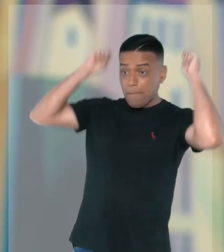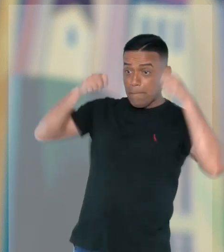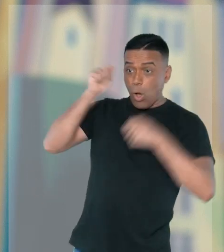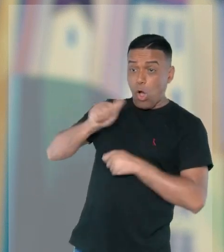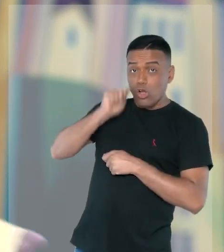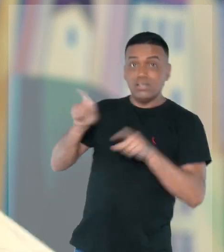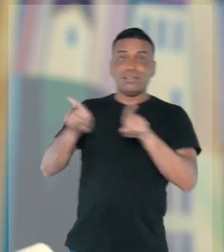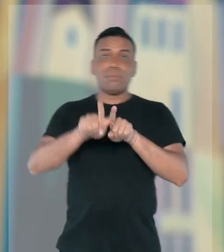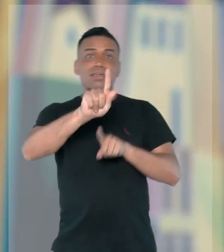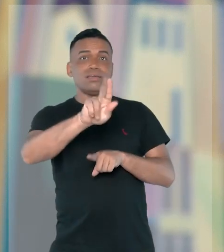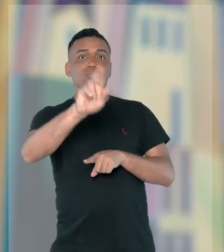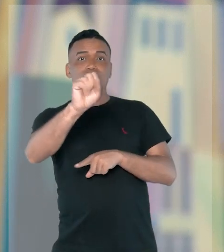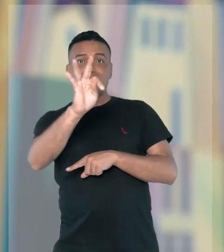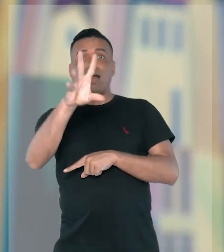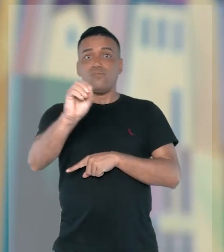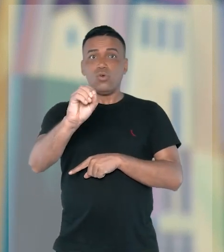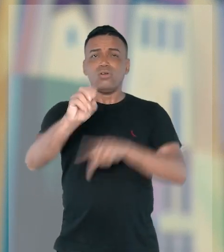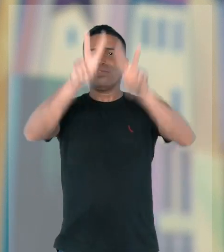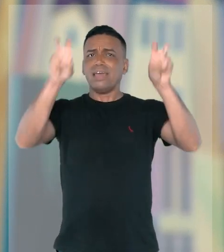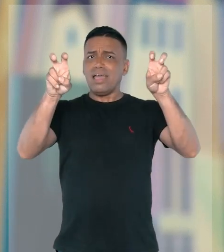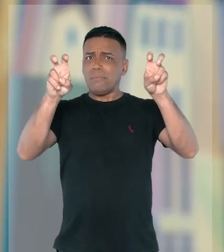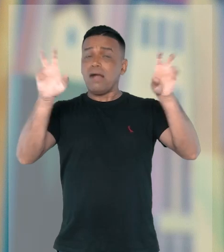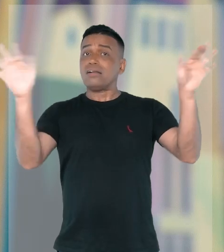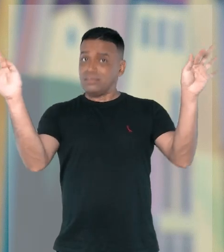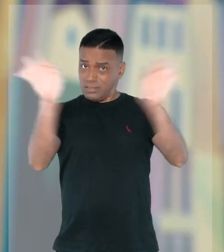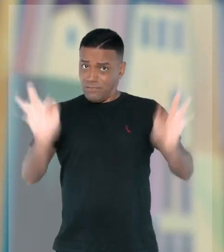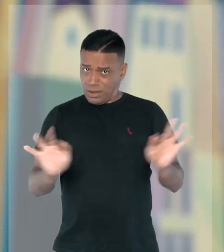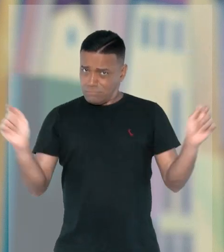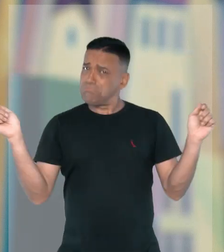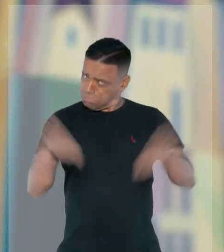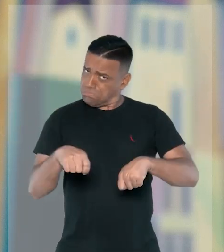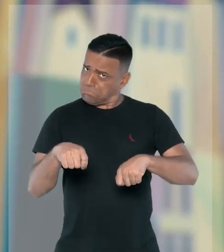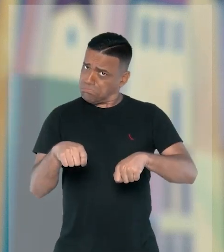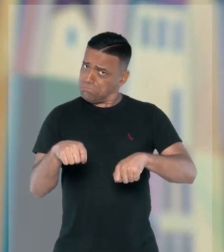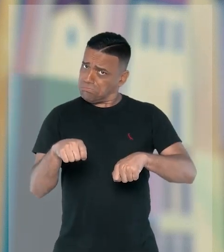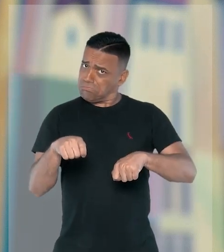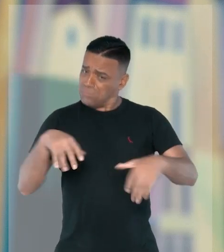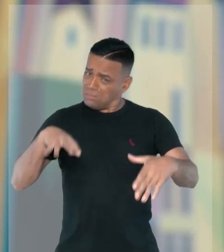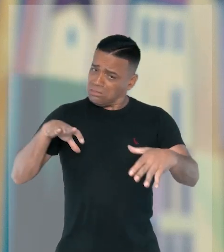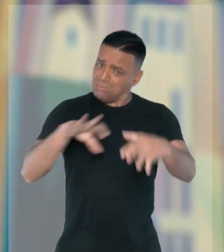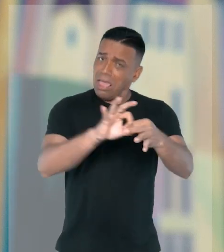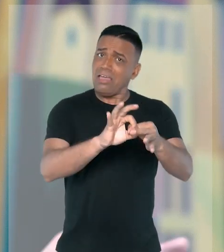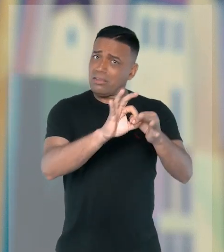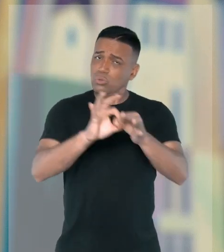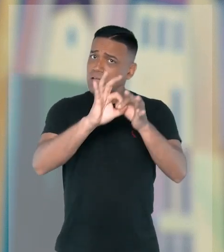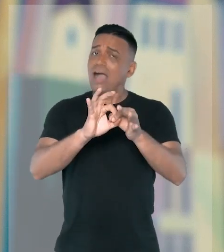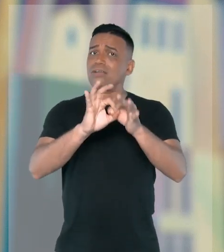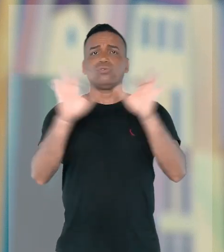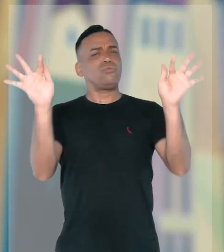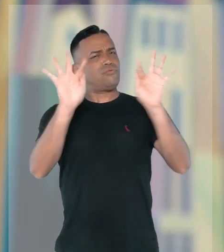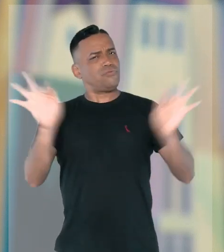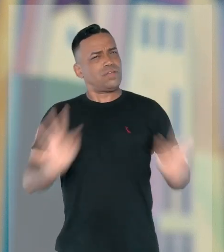Gustavo. Ser feliz é possível. A questão da felicidade, né? É